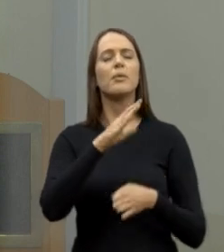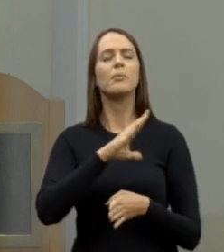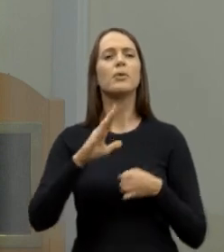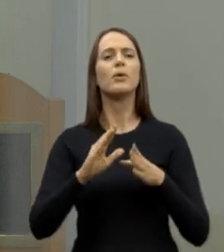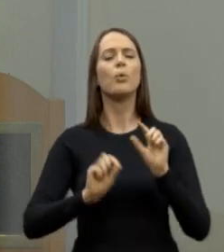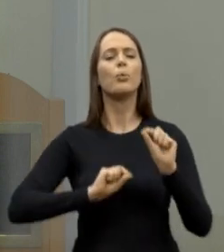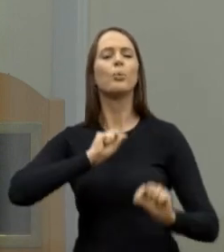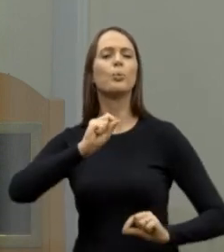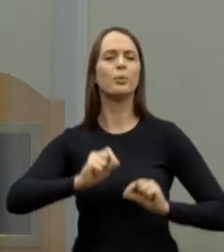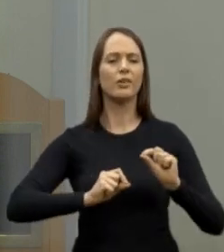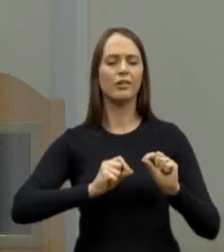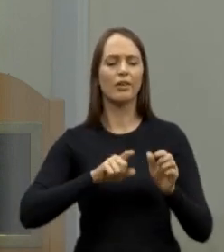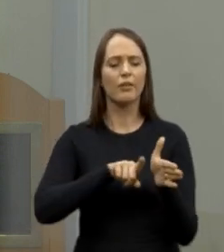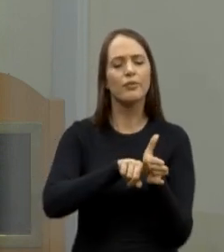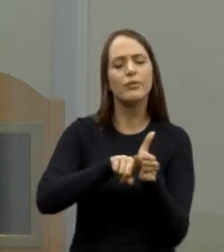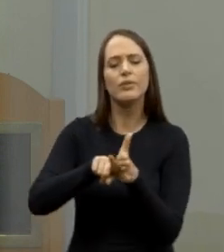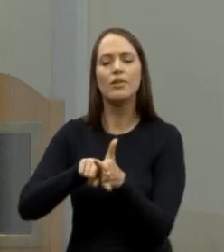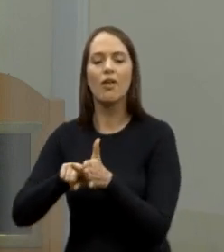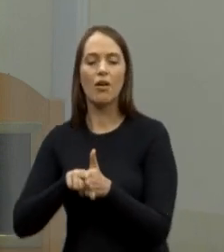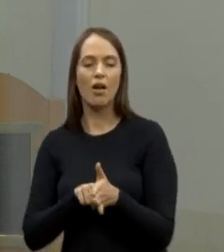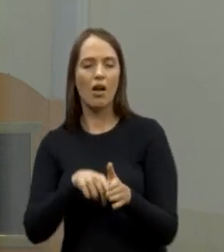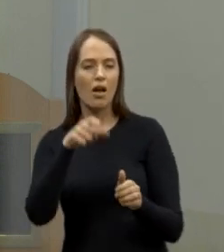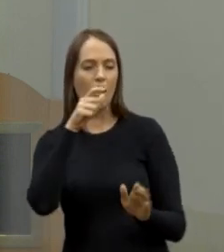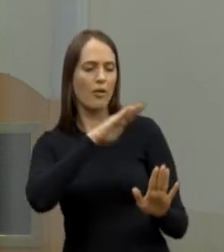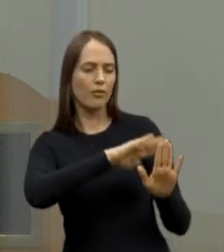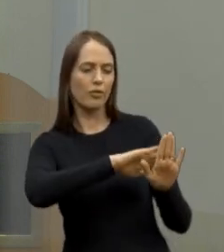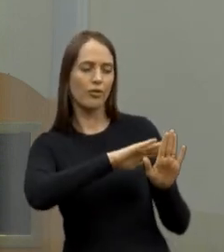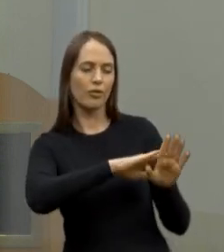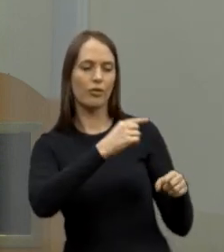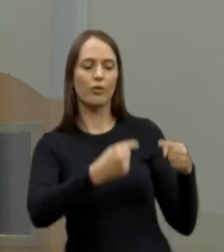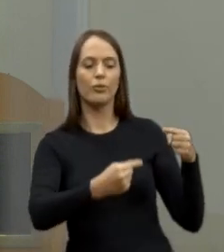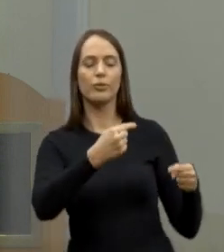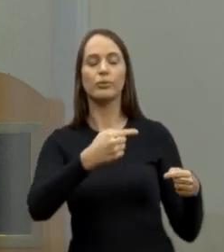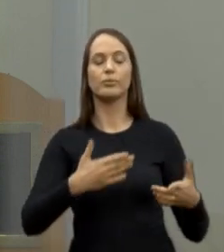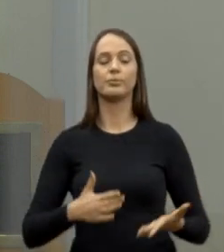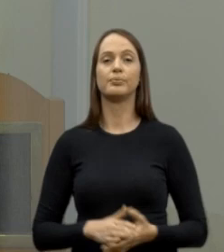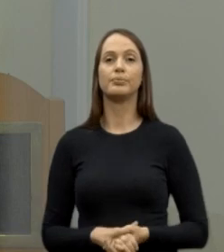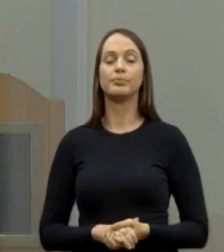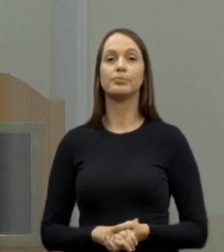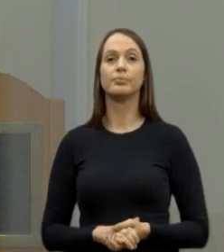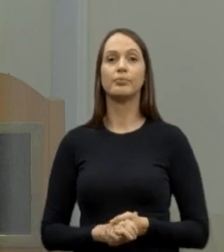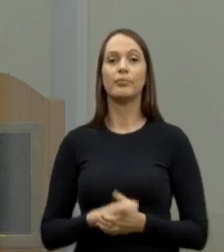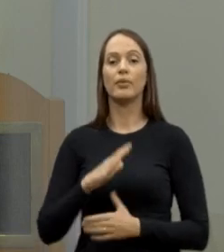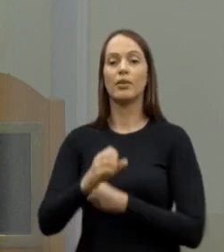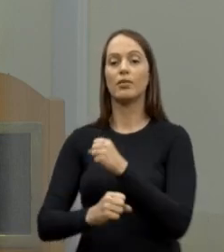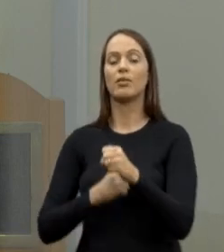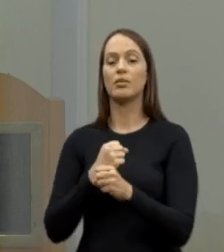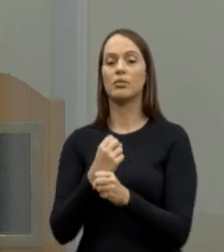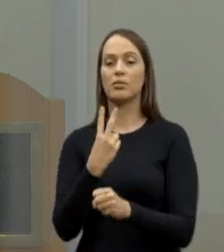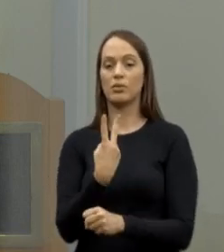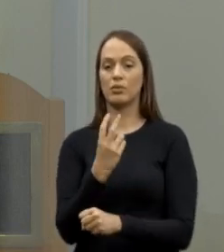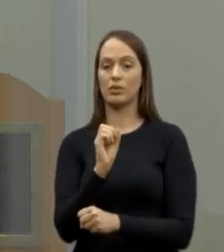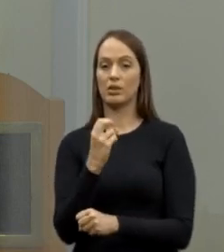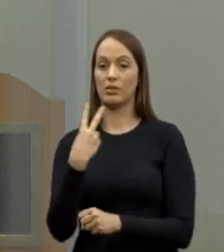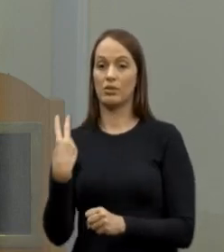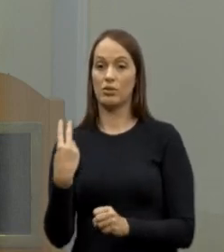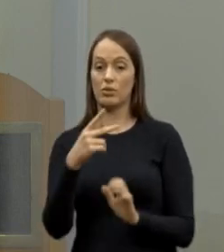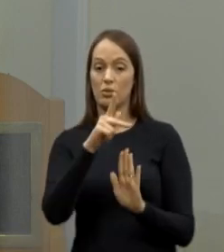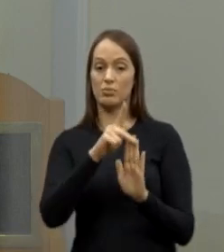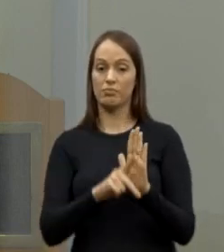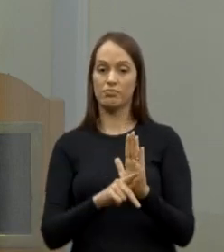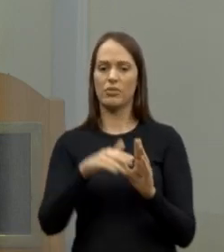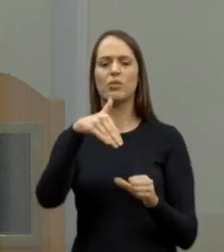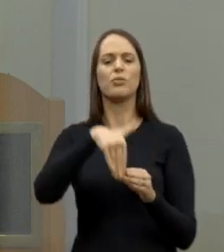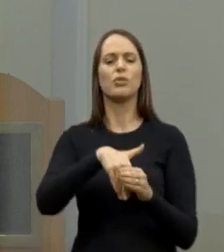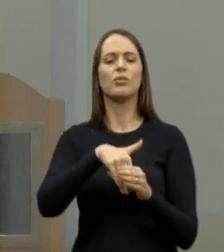política? Então, por que suaram a camisa em 2022 para não deixar os projetos entrarem em votação? Por